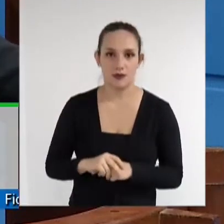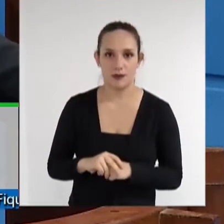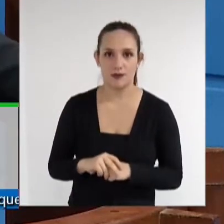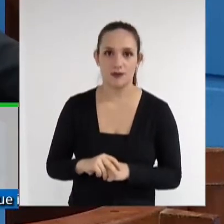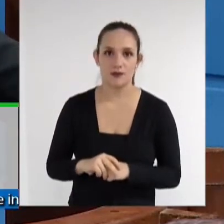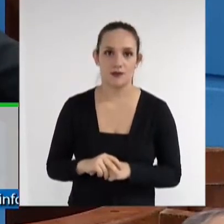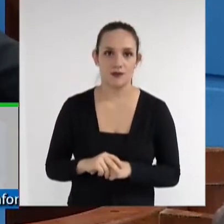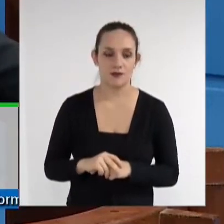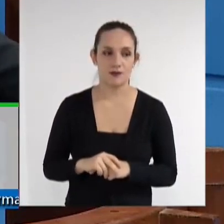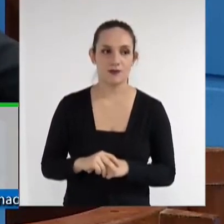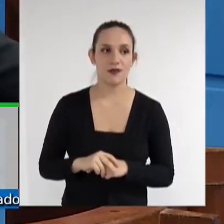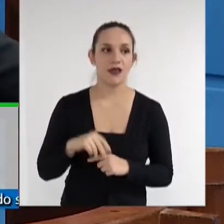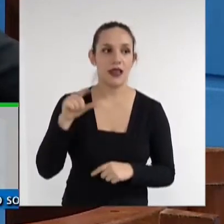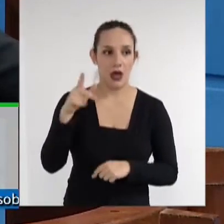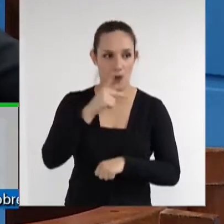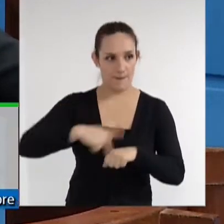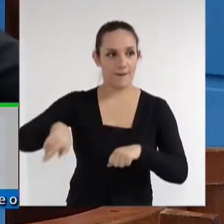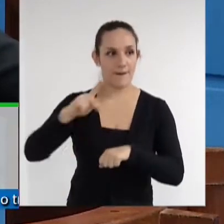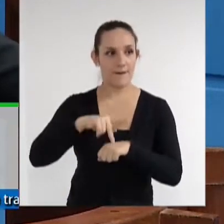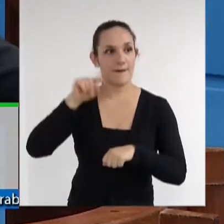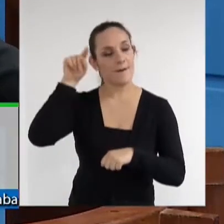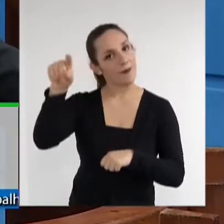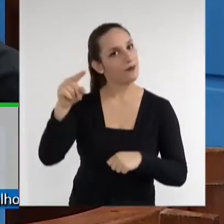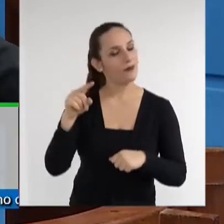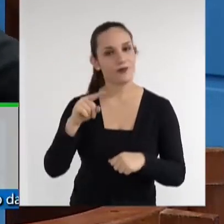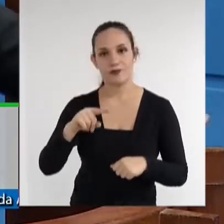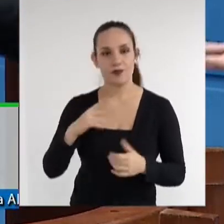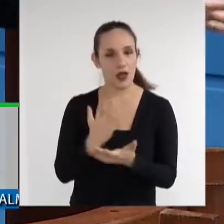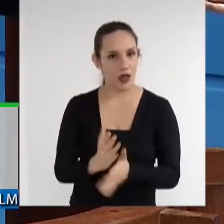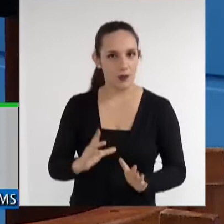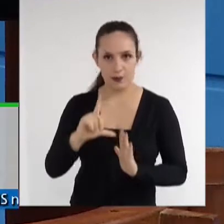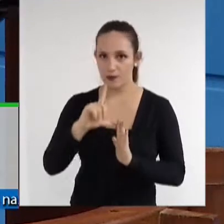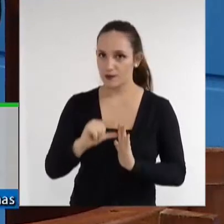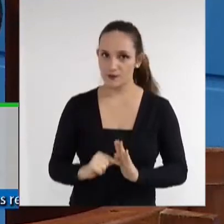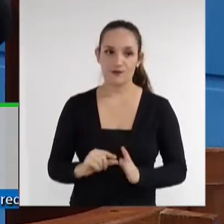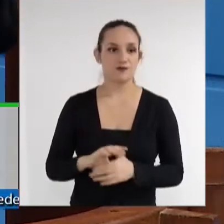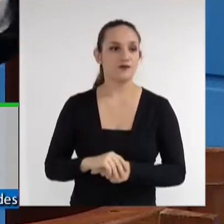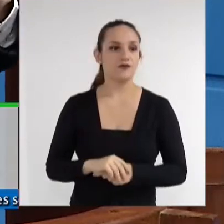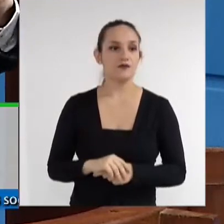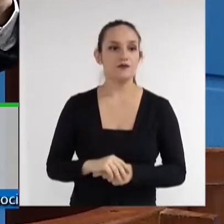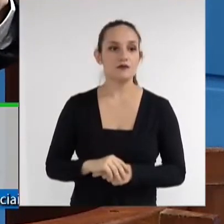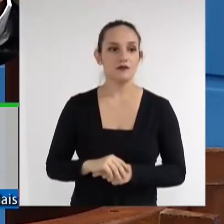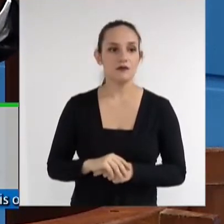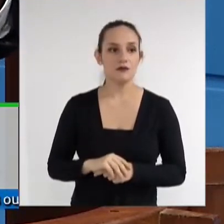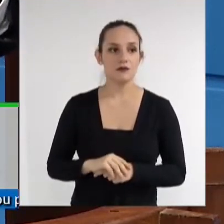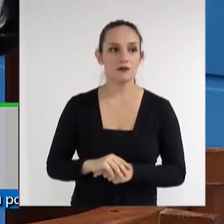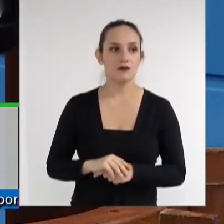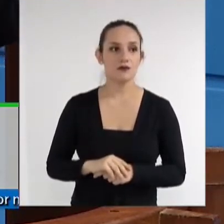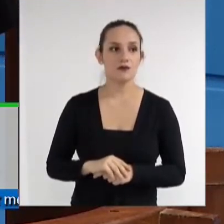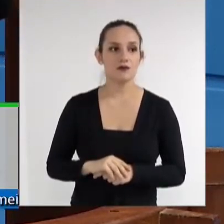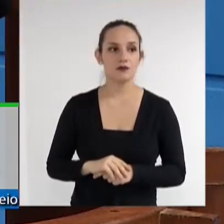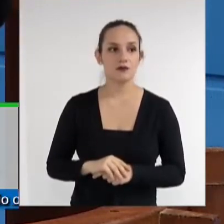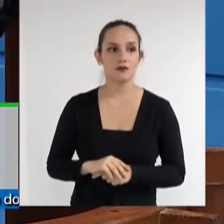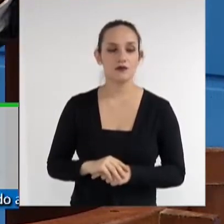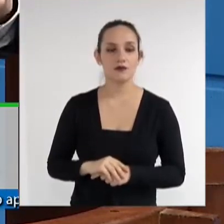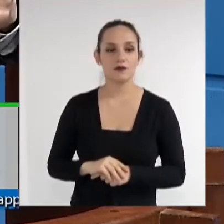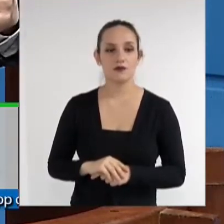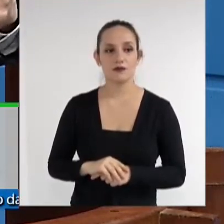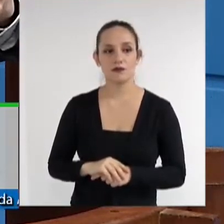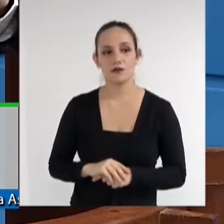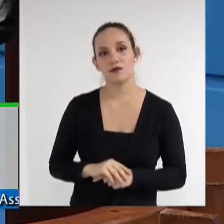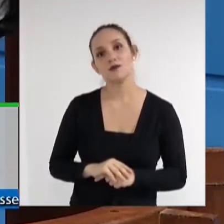da parte da União. Foi brutal. Está comprometendo aqueles programas que